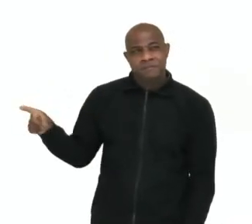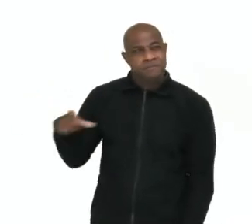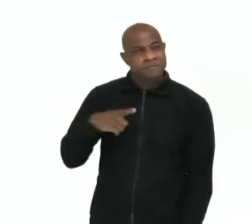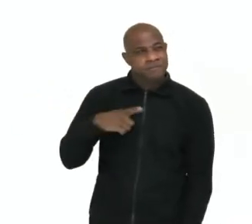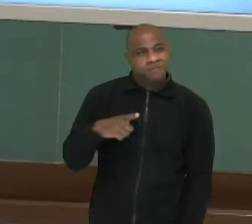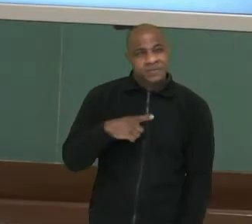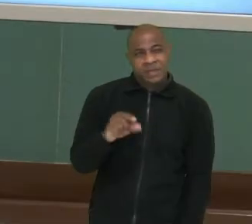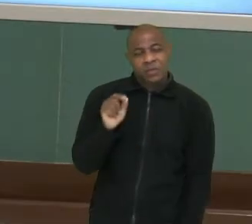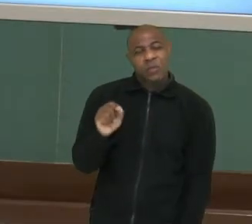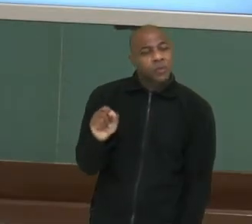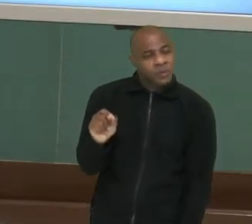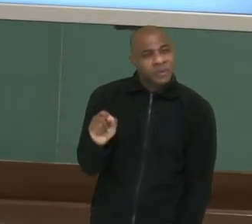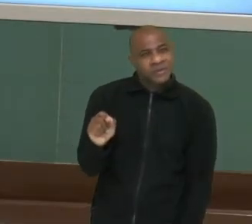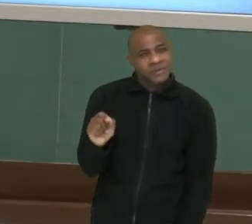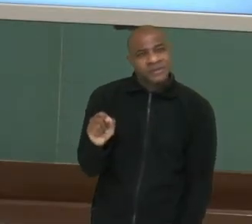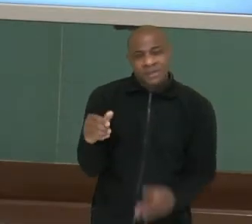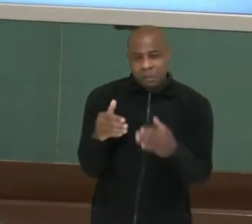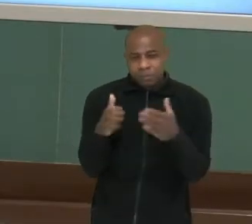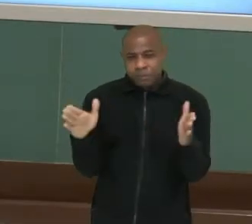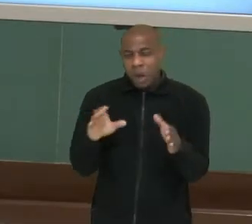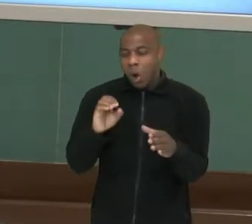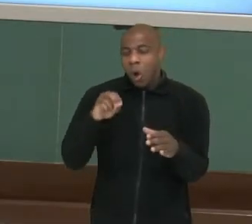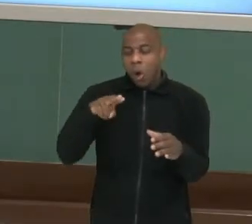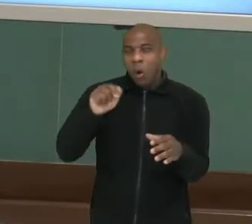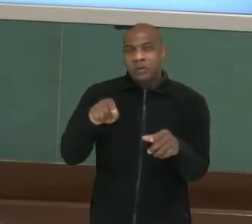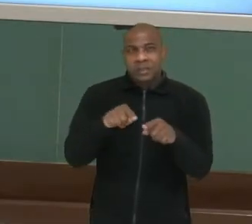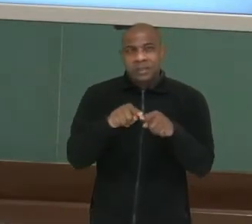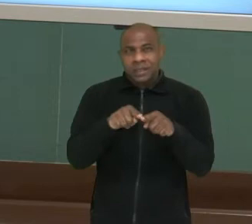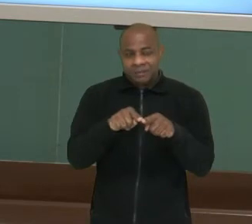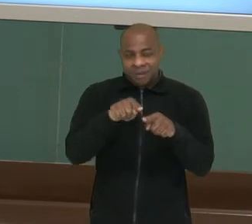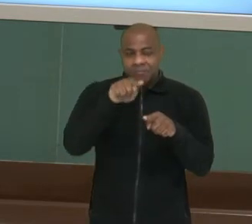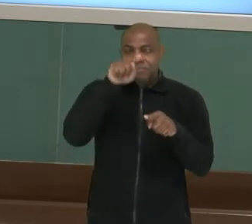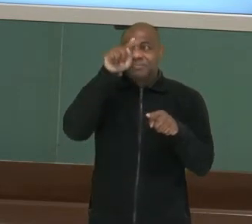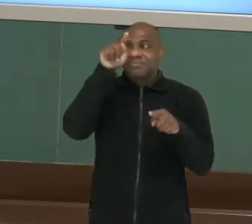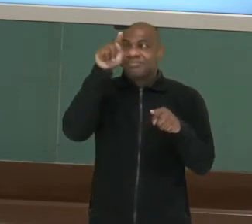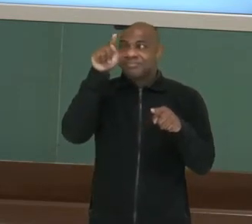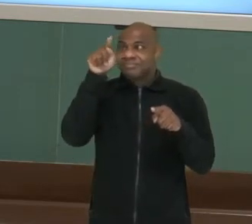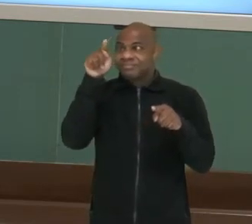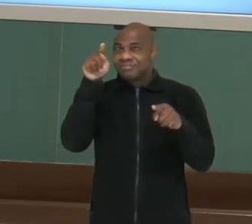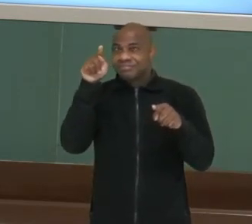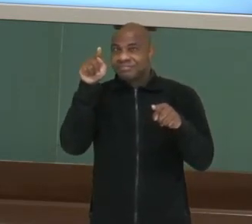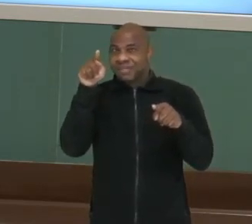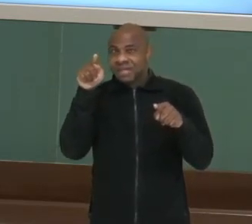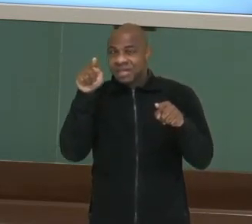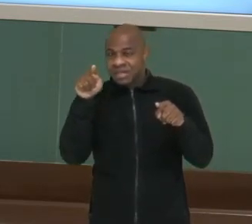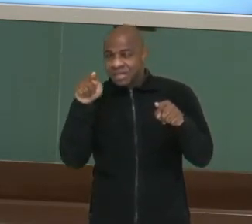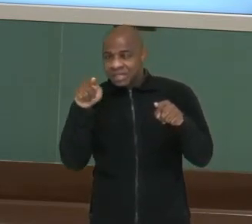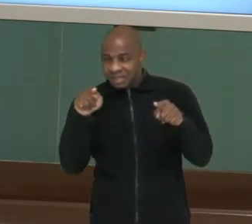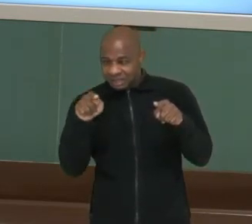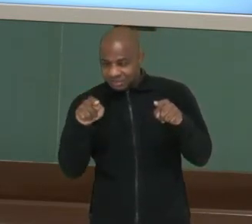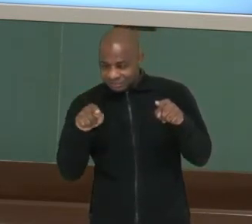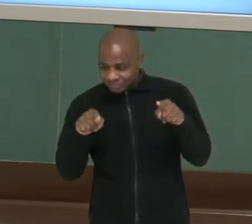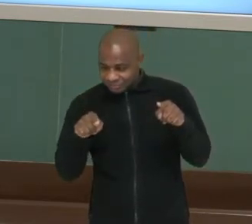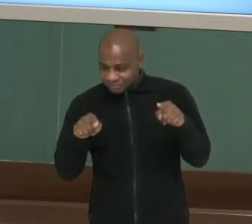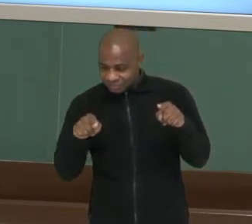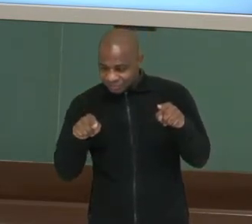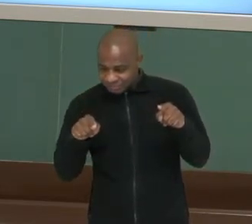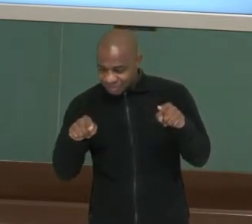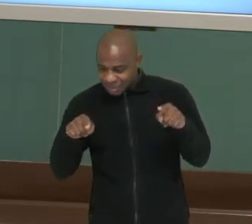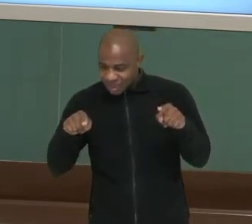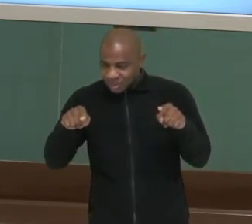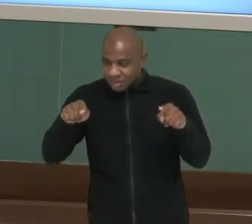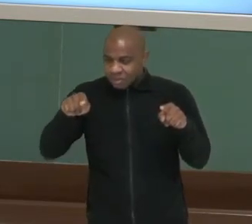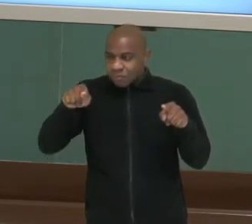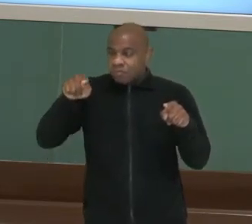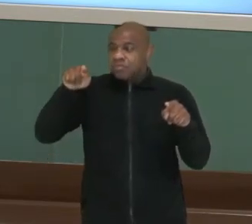nós temos a amplitude da onda, ela vai lá em cima formando a crista, ela tem aqui embaixo o vale. Então ela vai